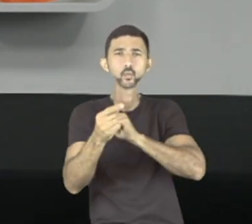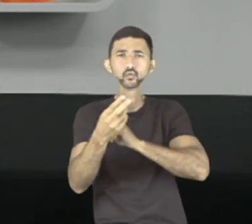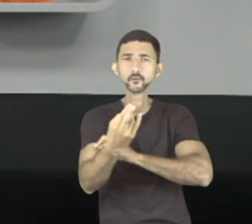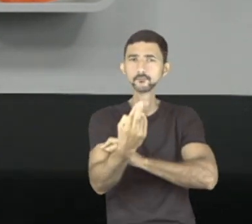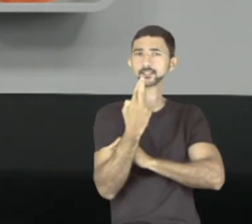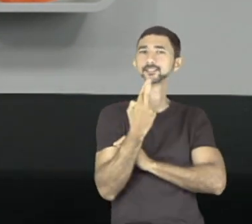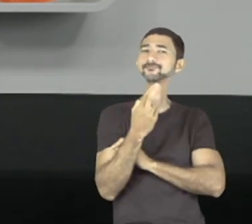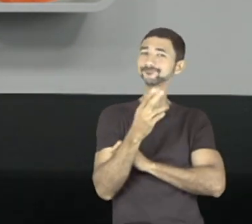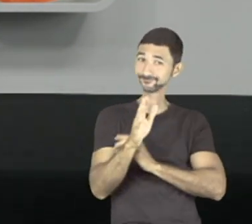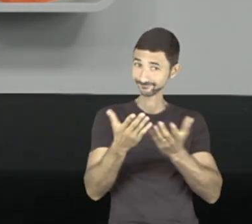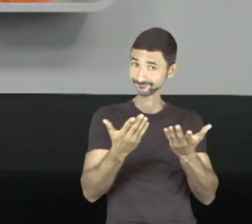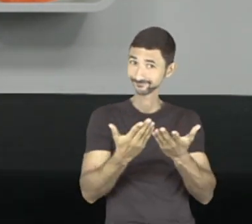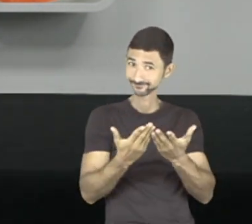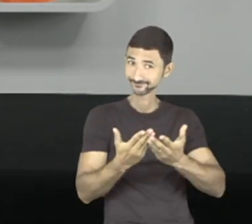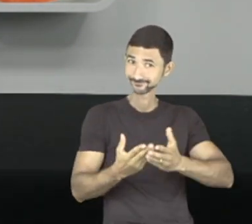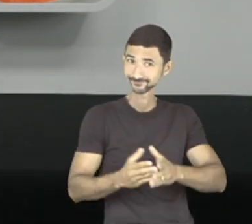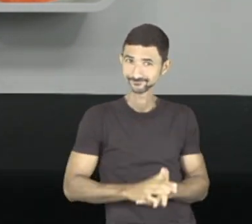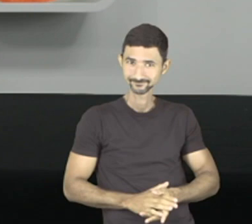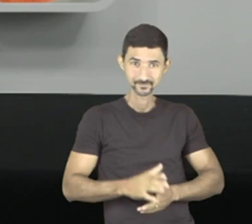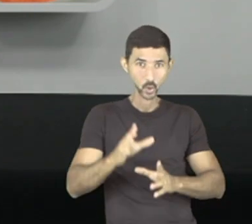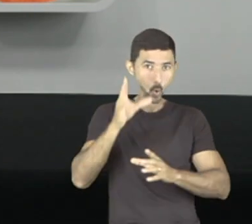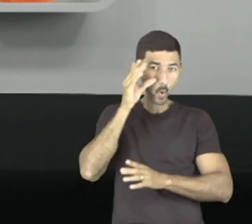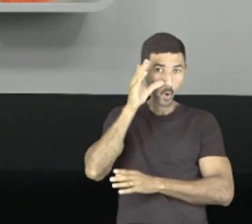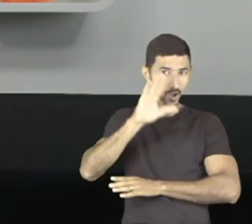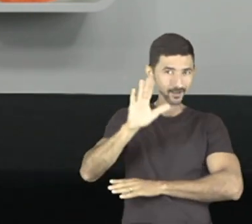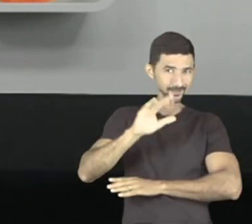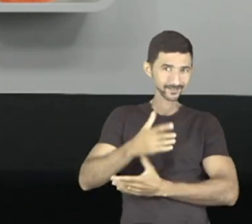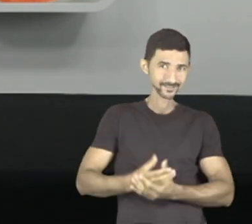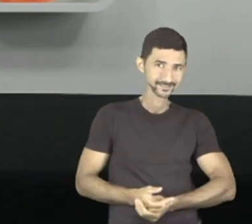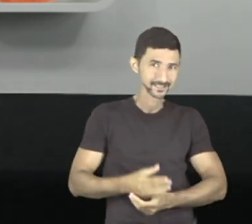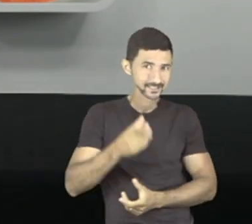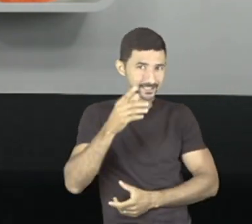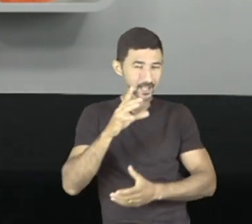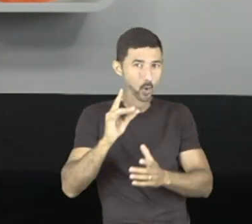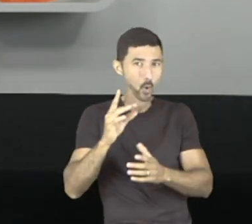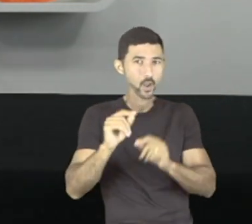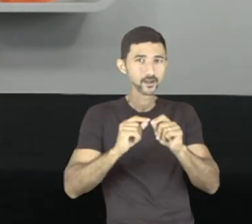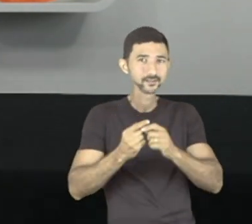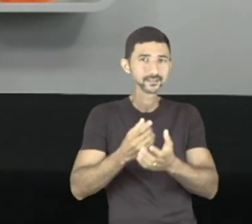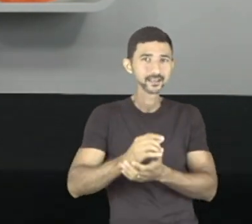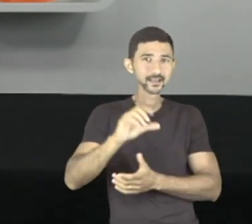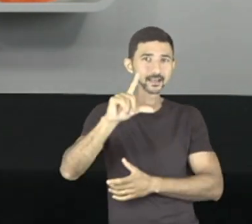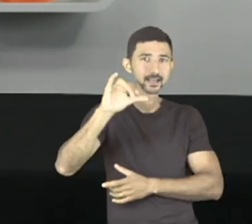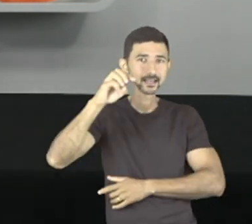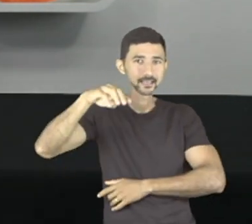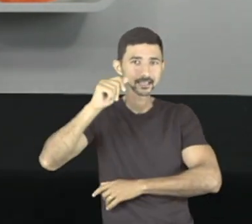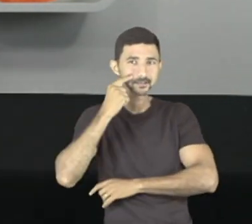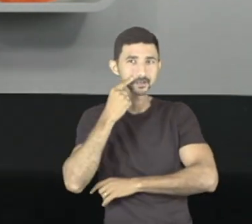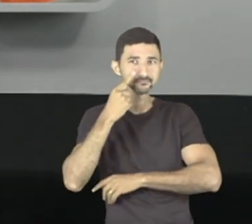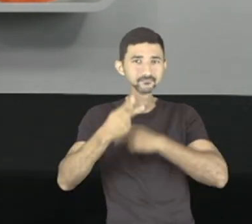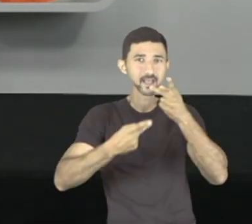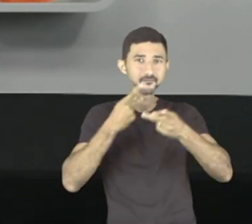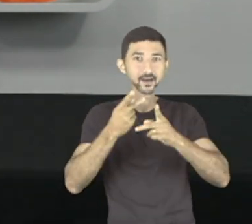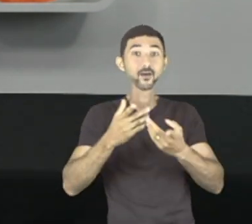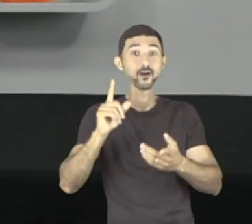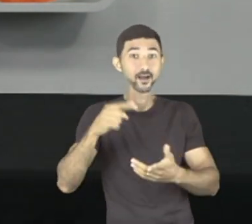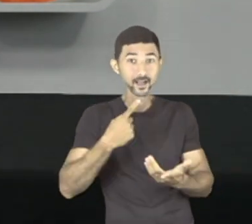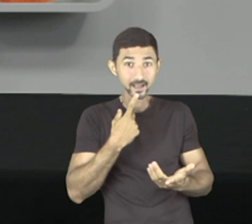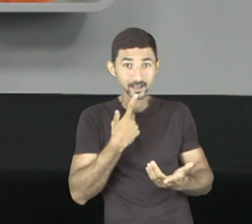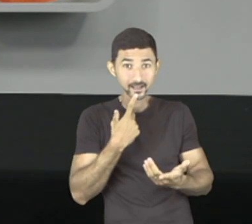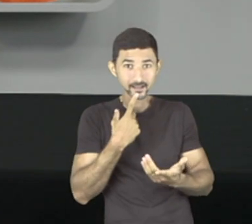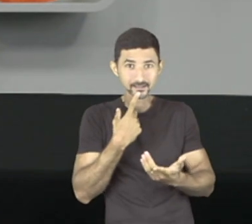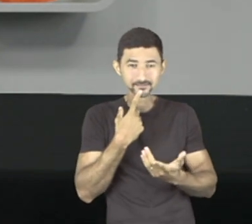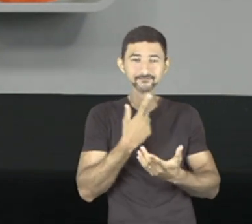você responde aí na sua casa, sem cola de imagens hoje, tá bom? Então, qual é o clima da nossa região? Acabamos de falar. Isso,